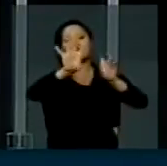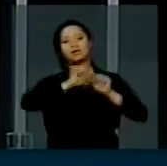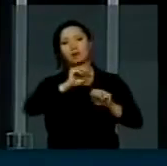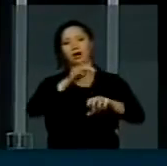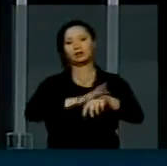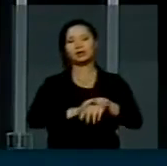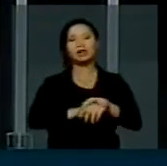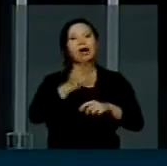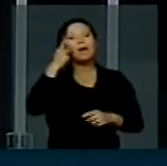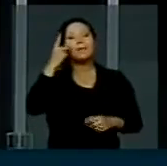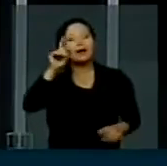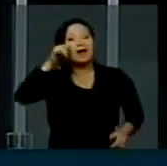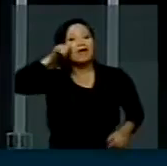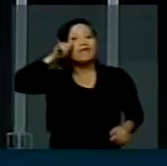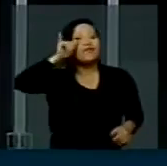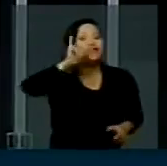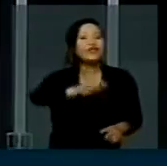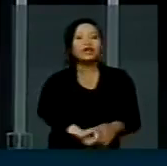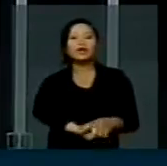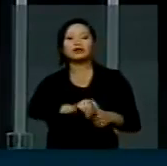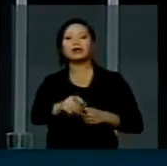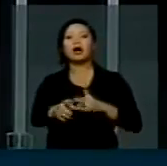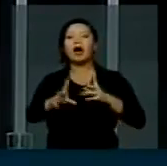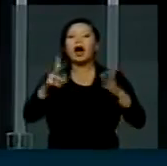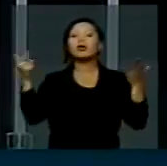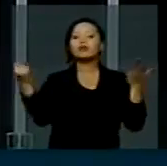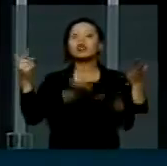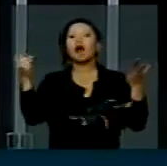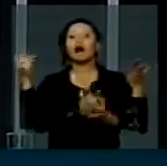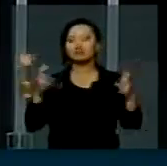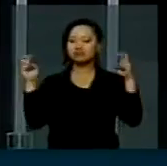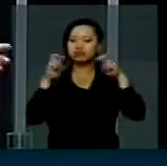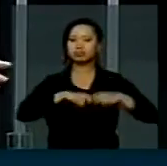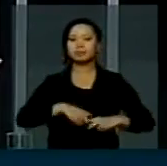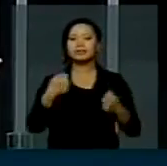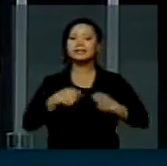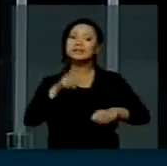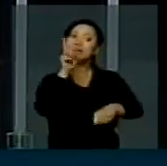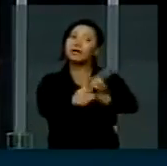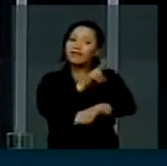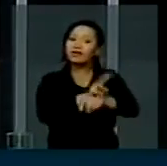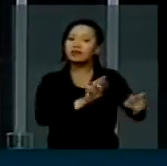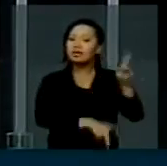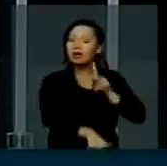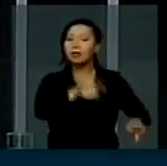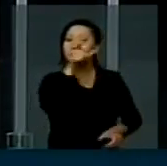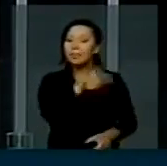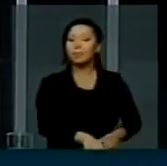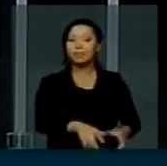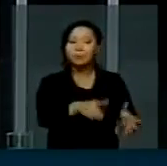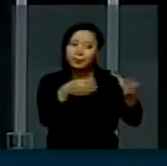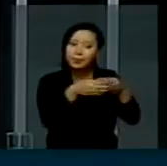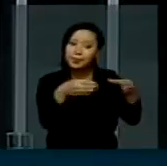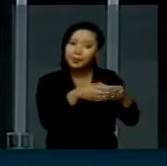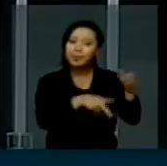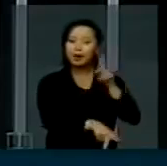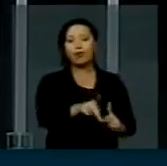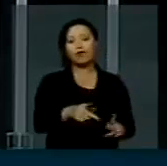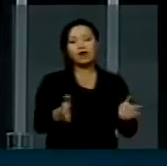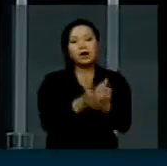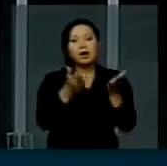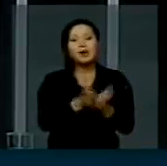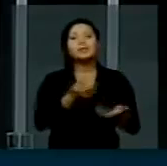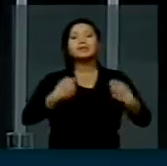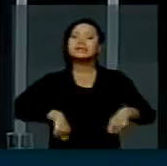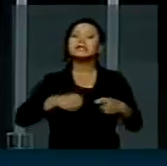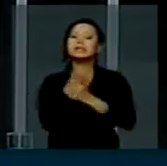necessário que nós tenhamos a defesa dessas populações que precisam ter a segurança de um